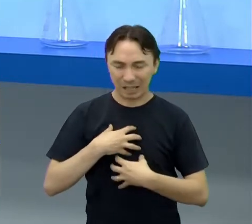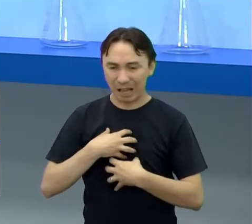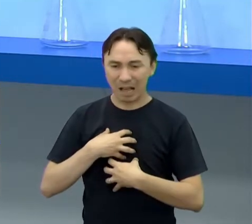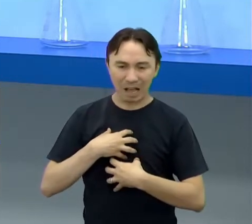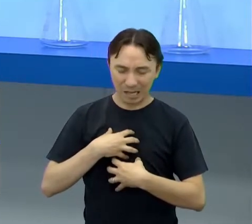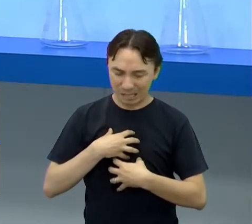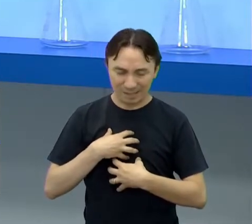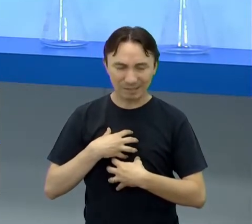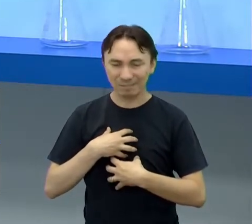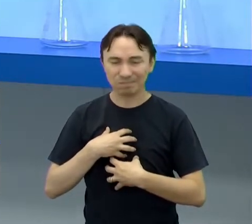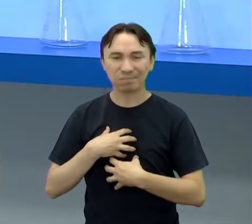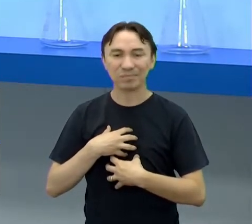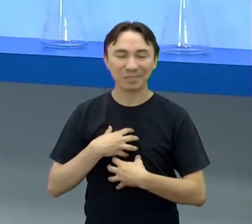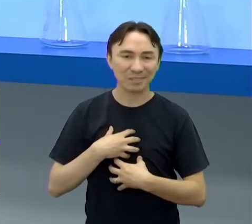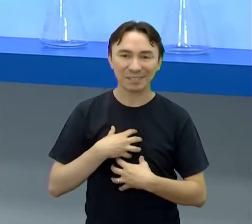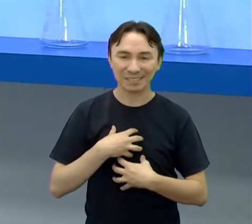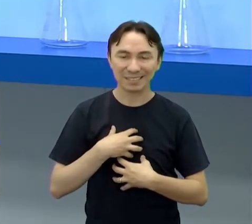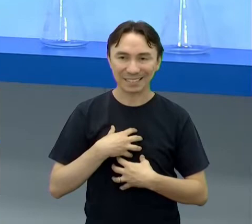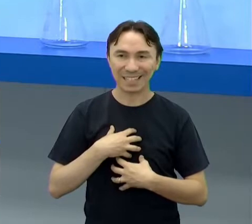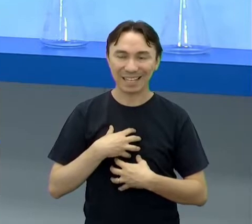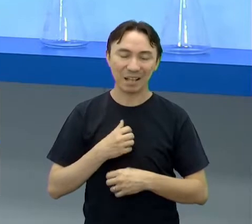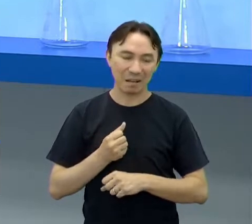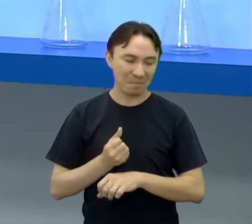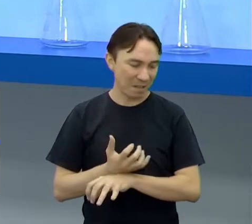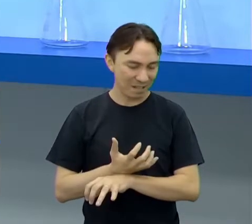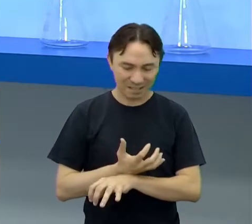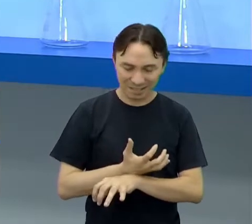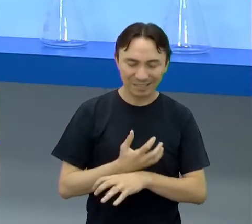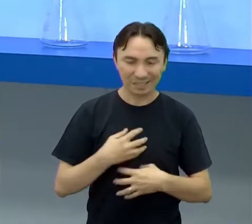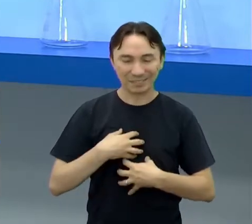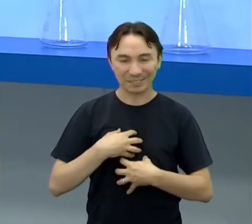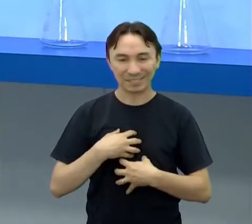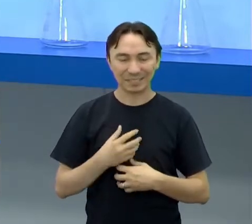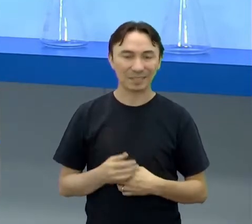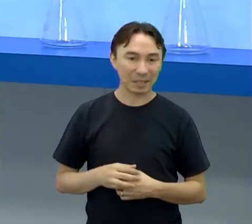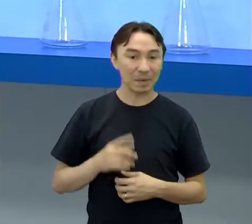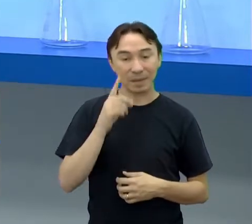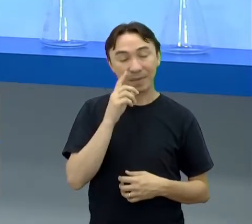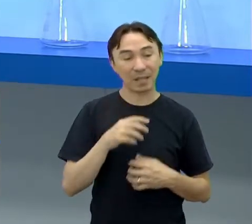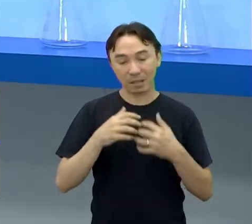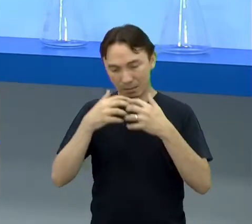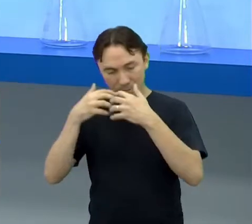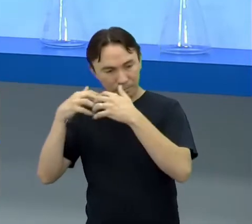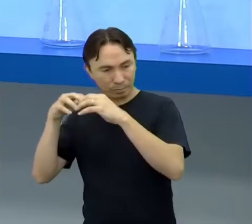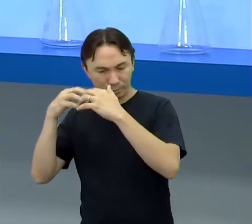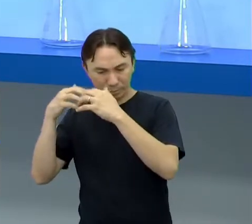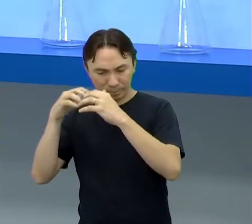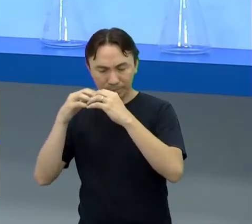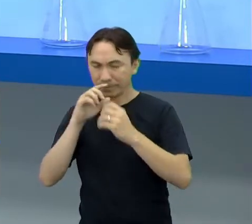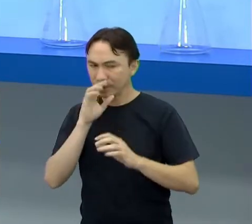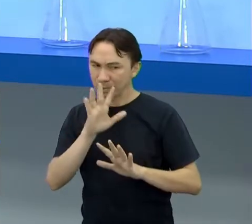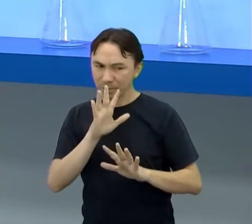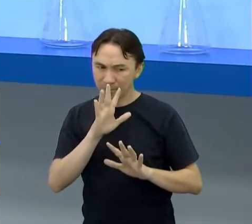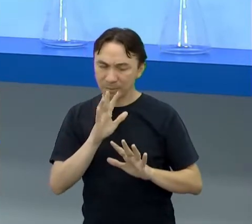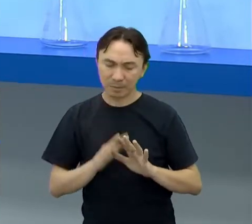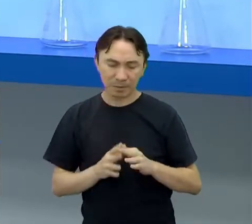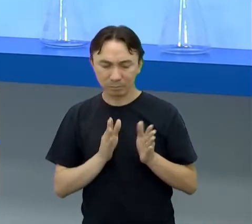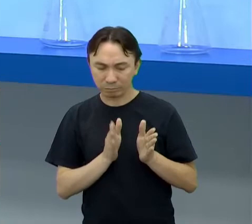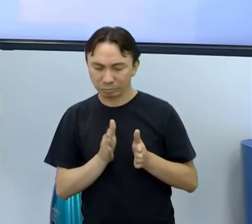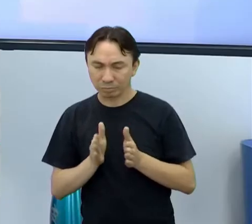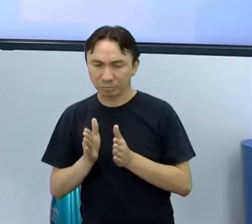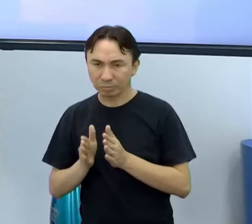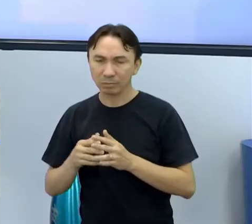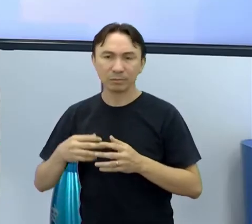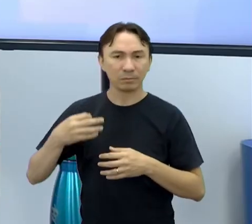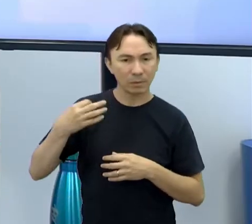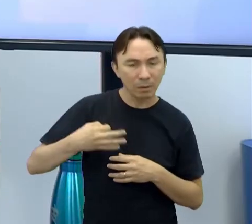pensa na questão emotiva. A razão não, é prática. Eu penso assim, o coração é emotivo e a razão é prática. E você